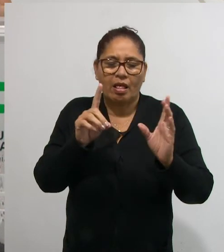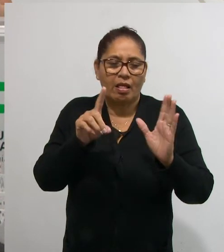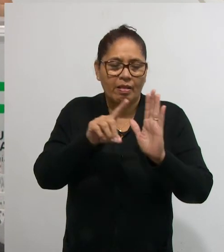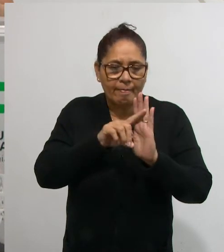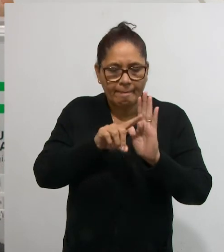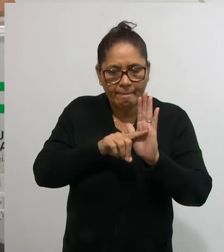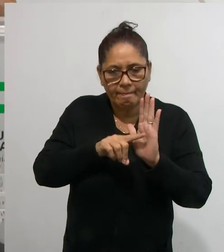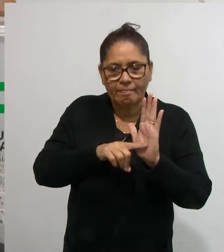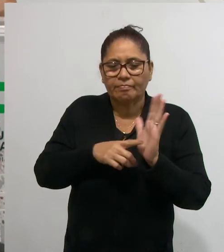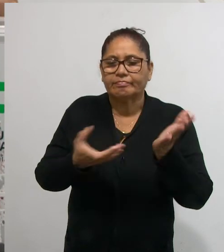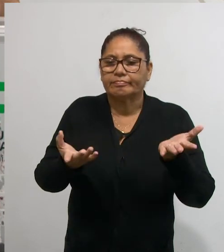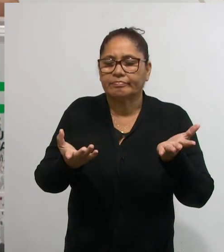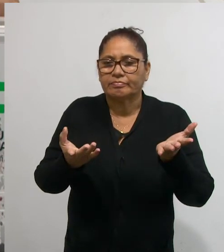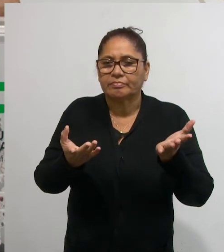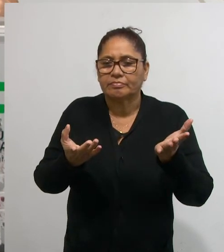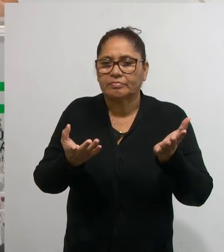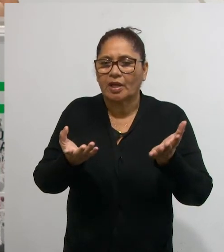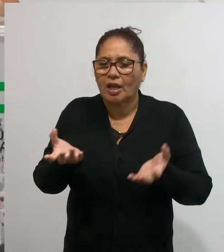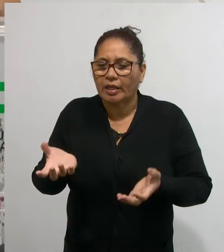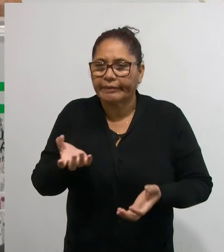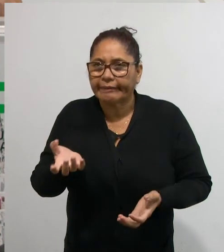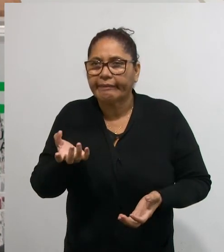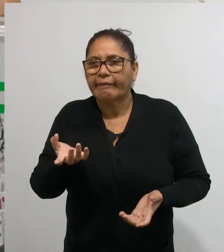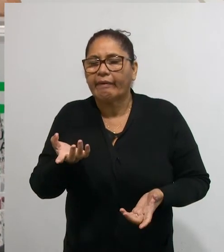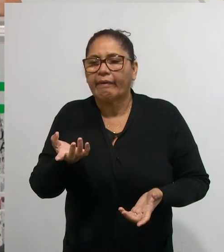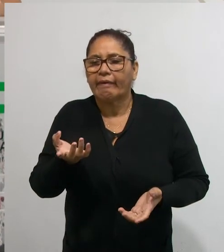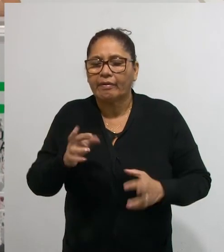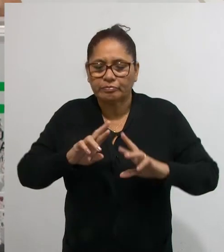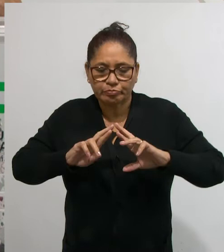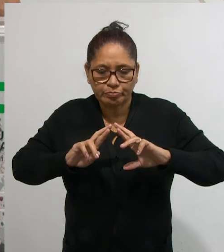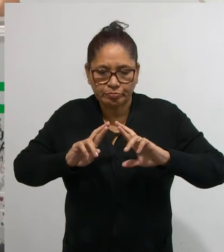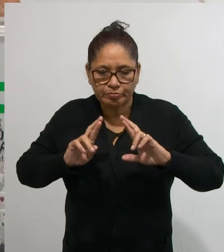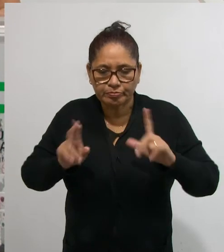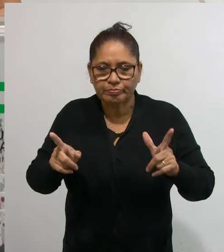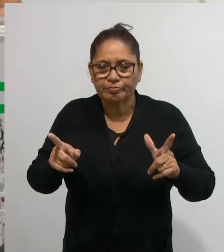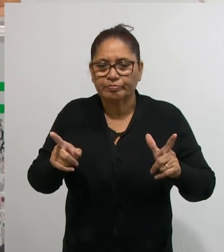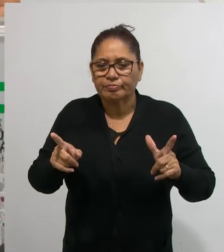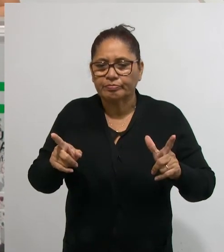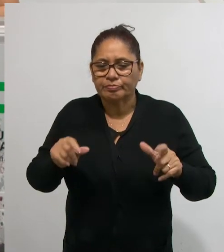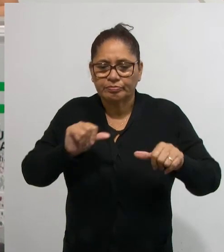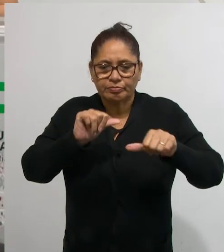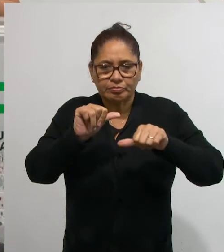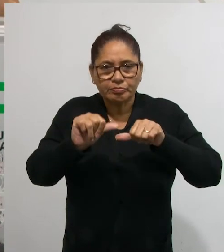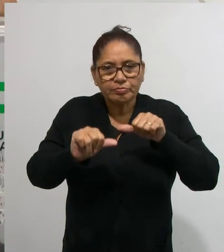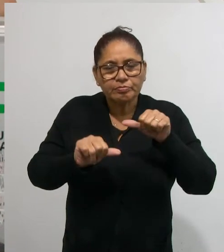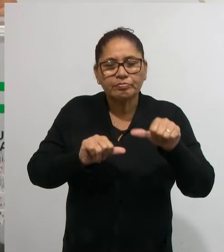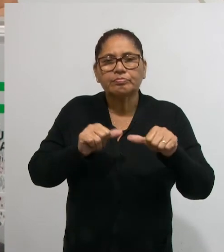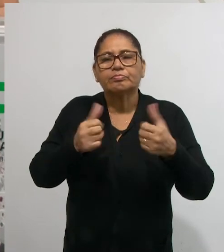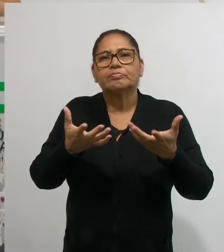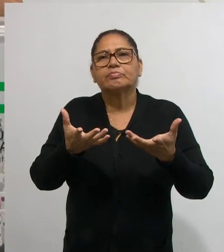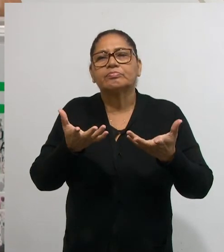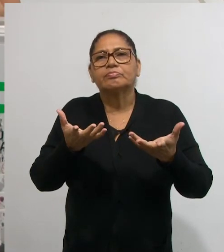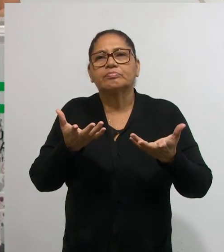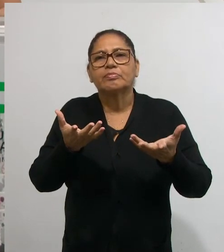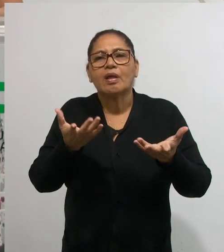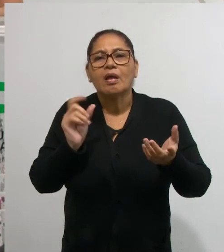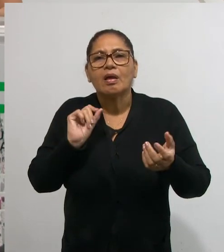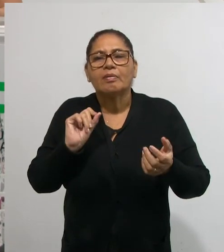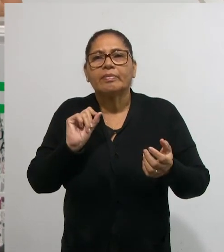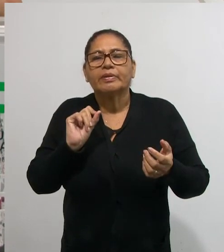metodológico, e que hoje ainda ela traz diferentes mudanças